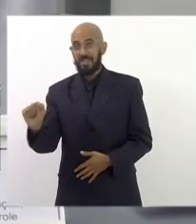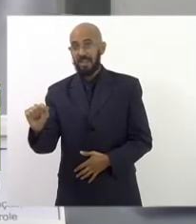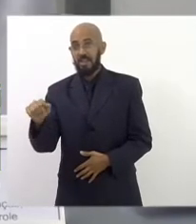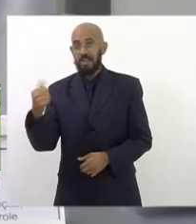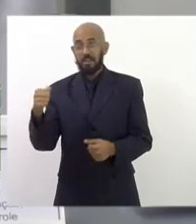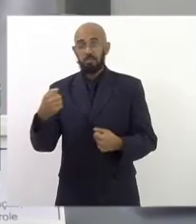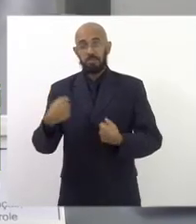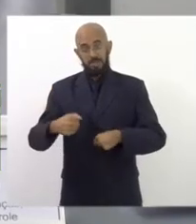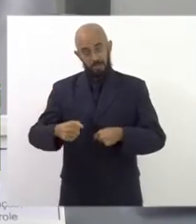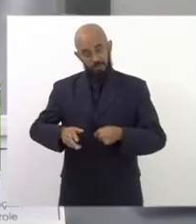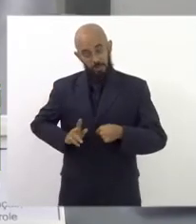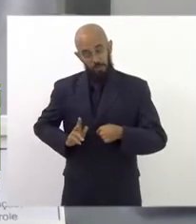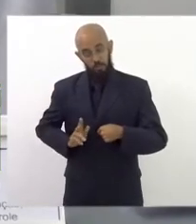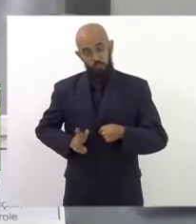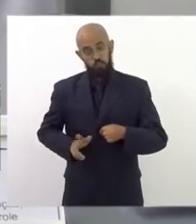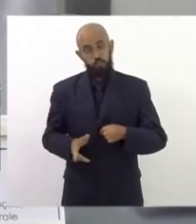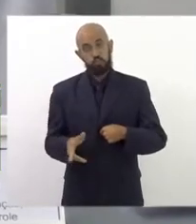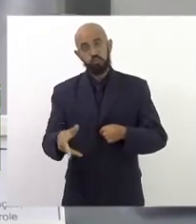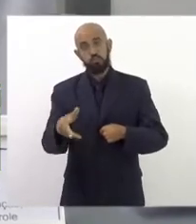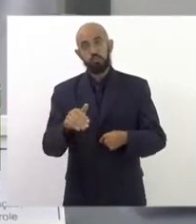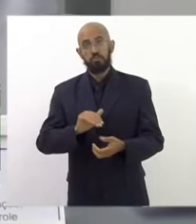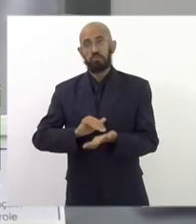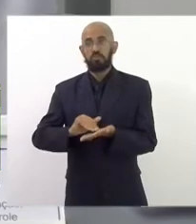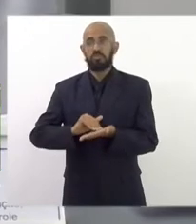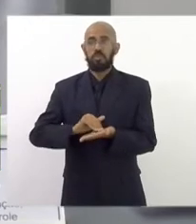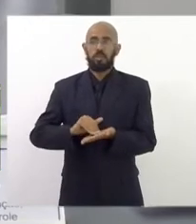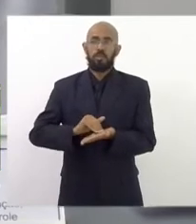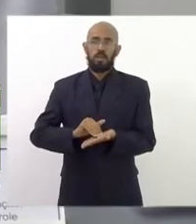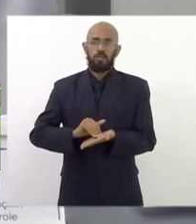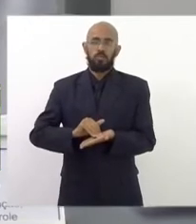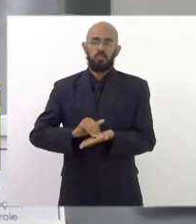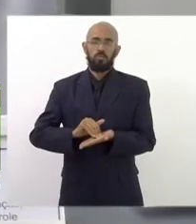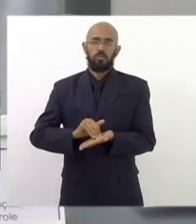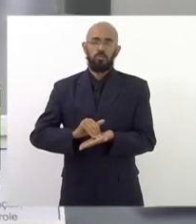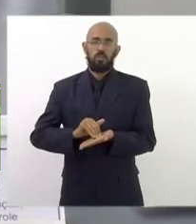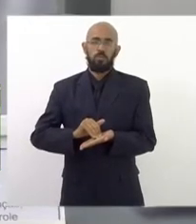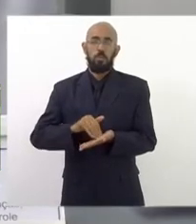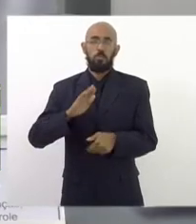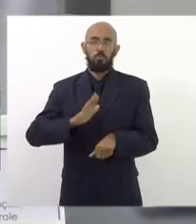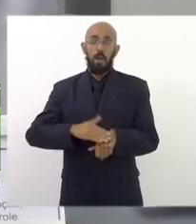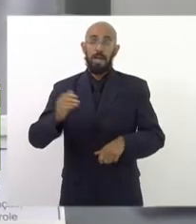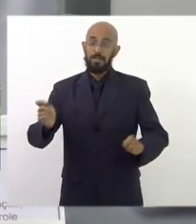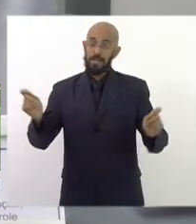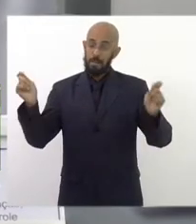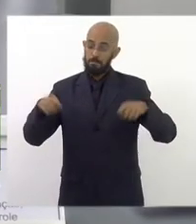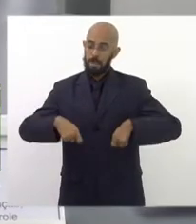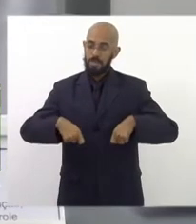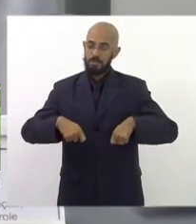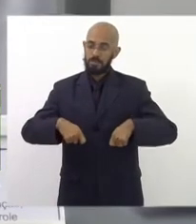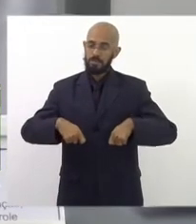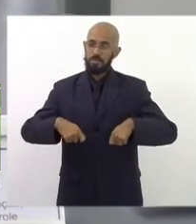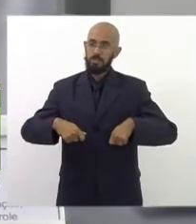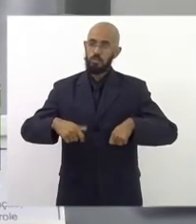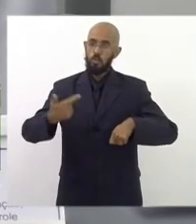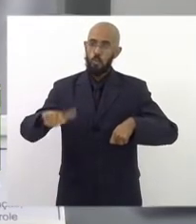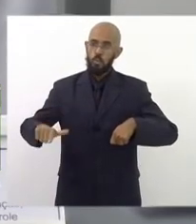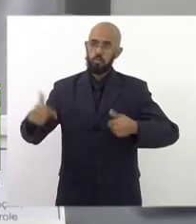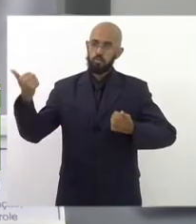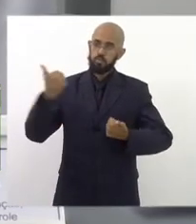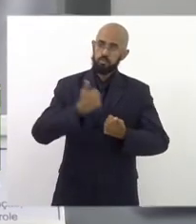ter continuidade do secretário. E, por mais competente que seja o próximo